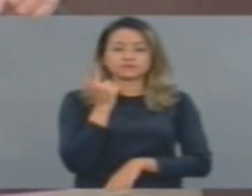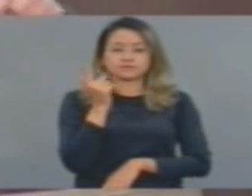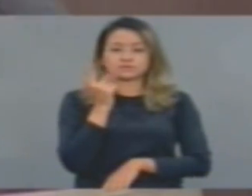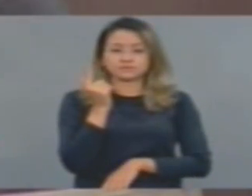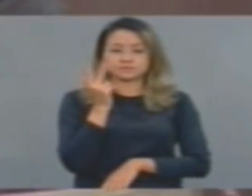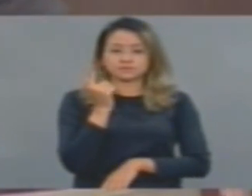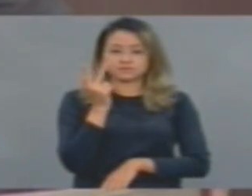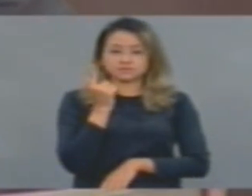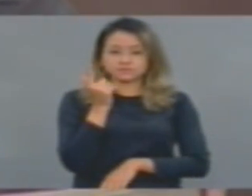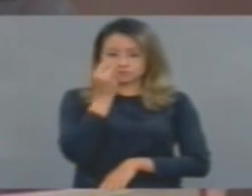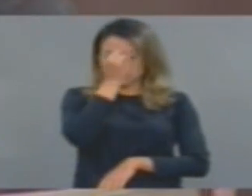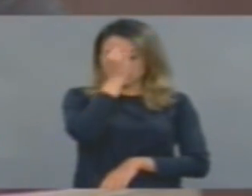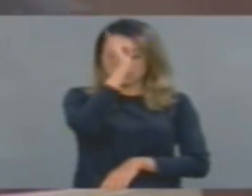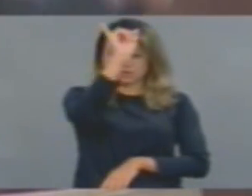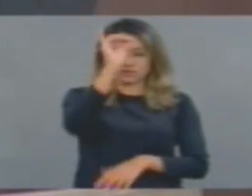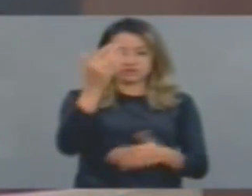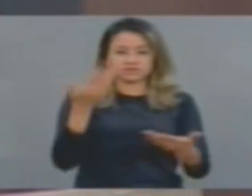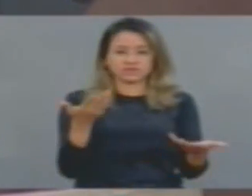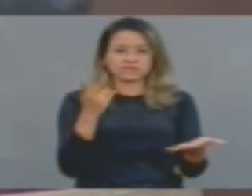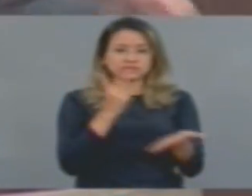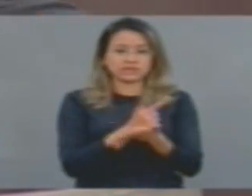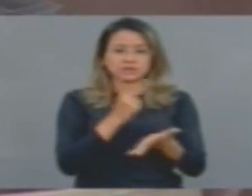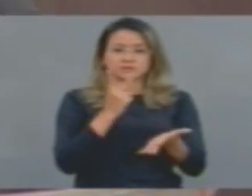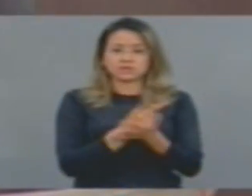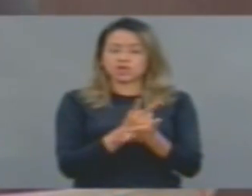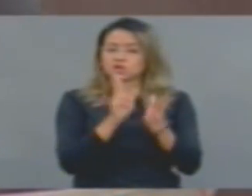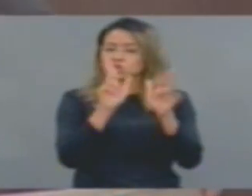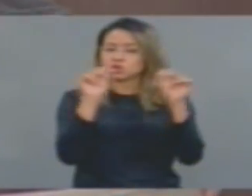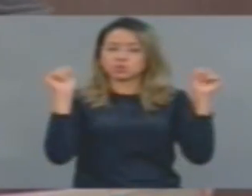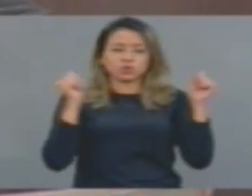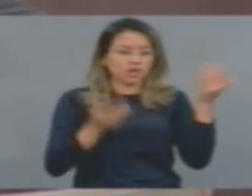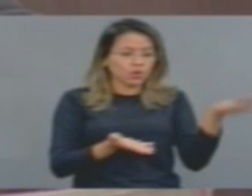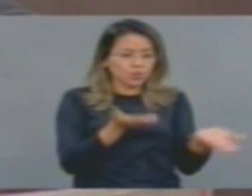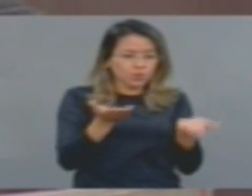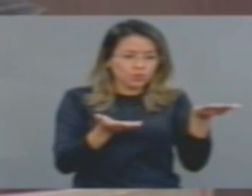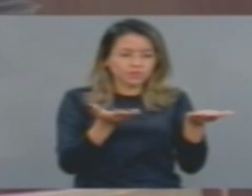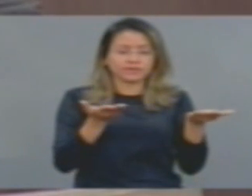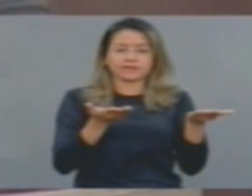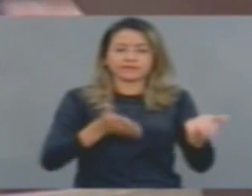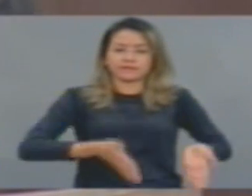o caso é o socioeducativo, é o sistema socioeducativo do Ceará.